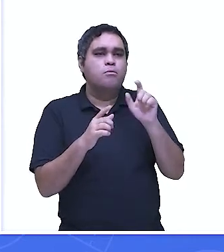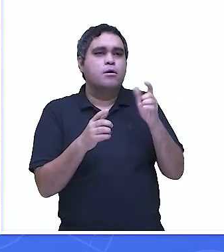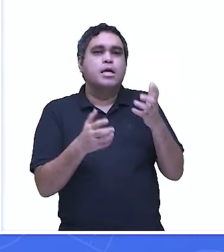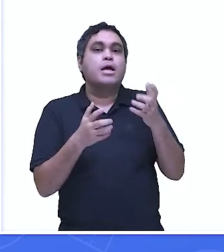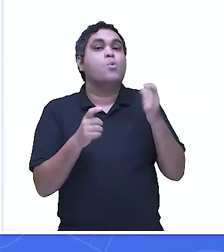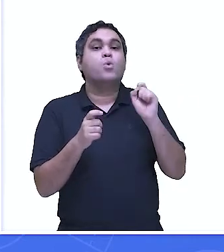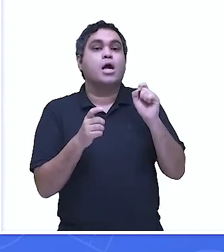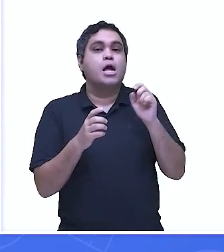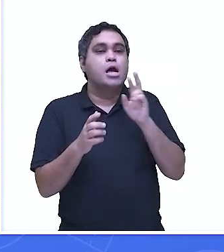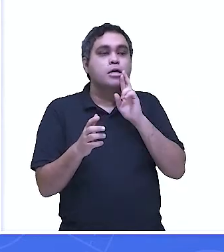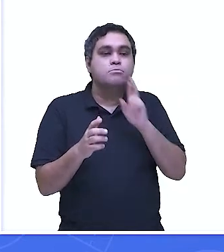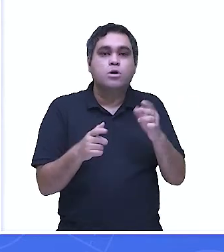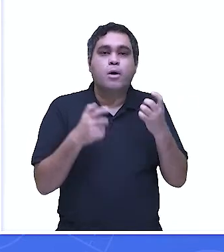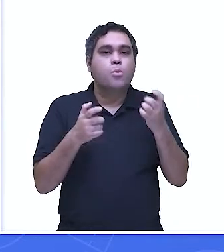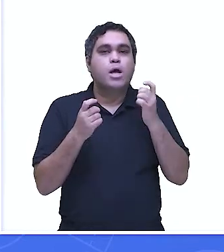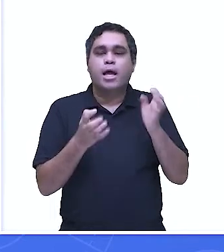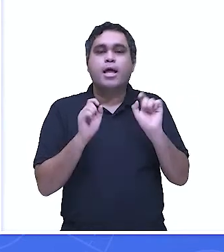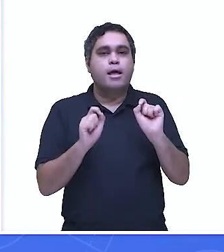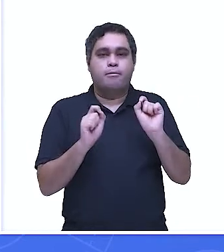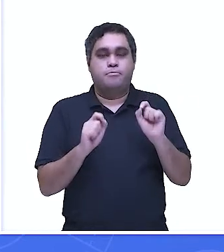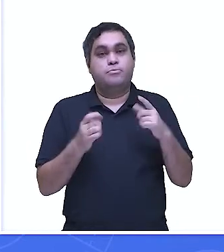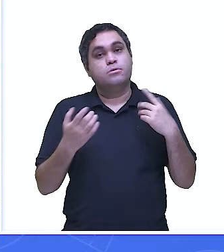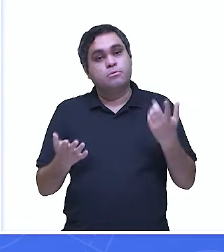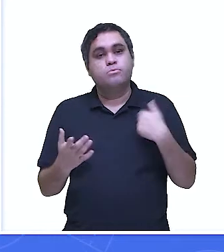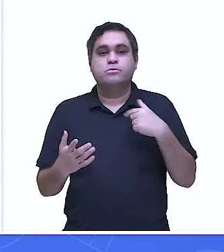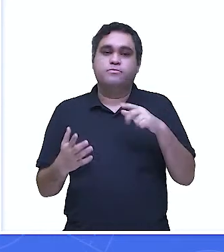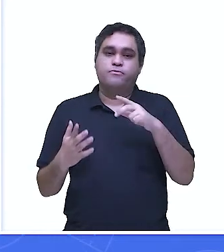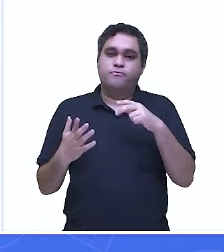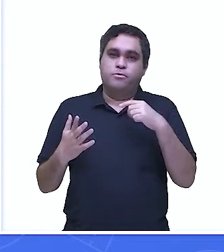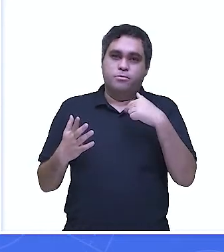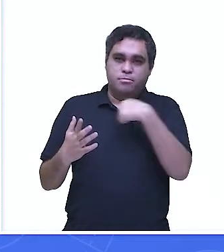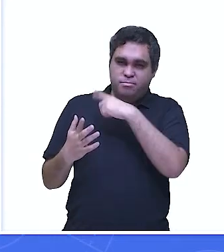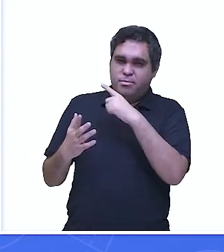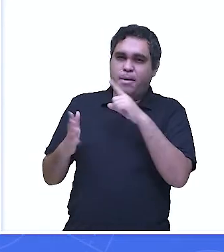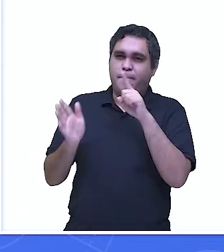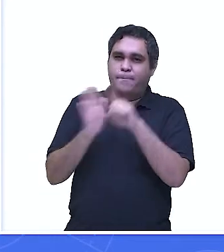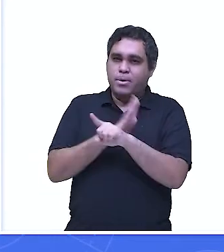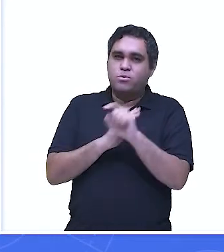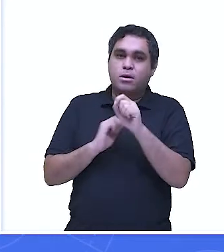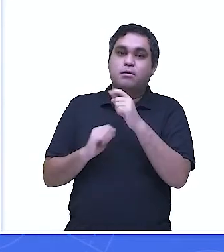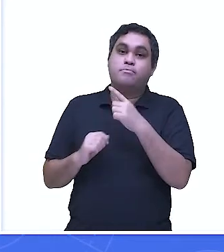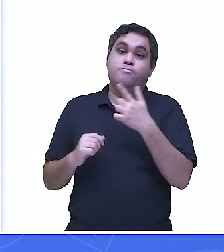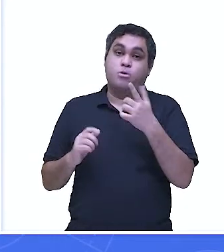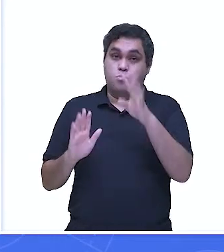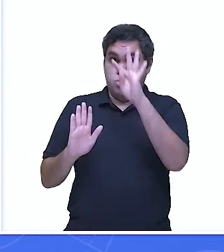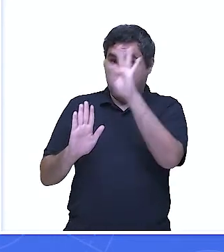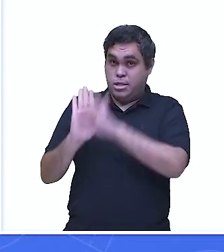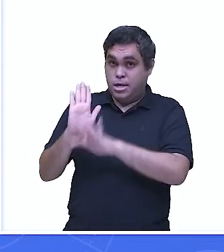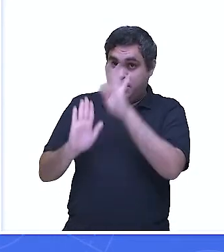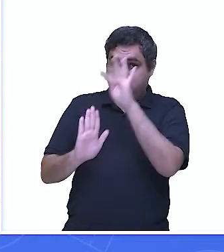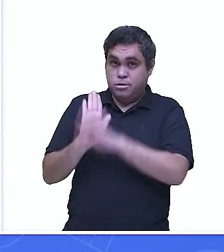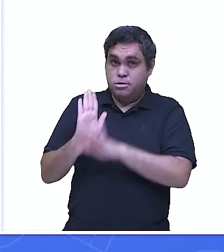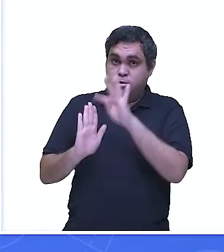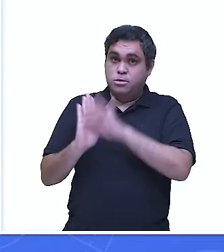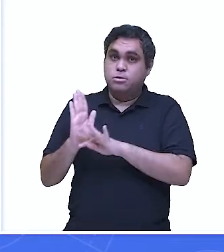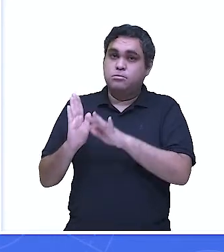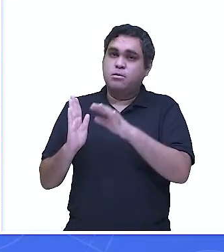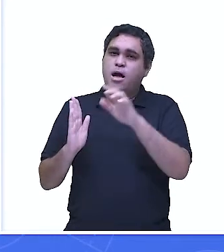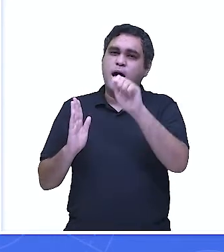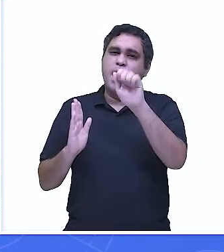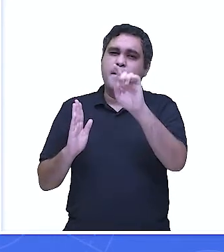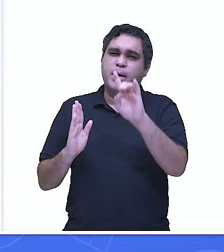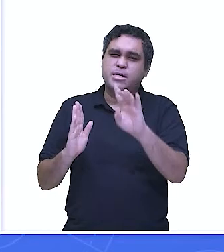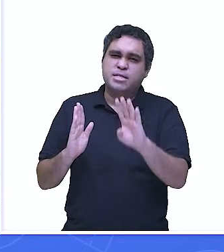pergunta. Vejam aqui, de acordo com o texto, é incorreto afirmar que. Observem